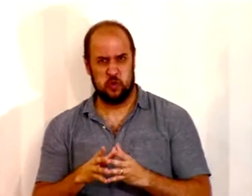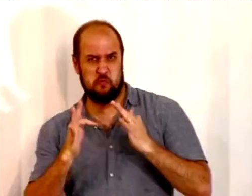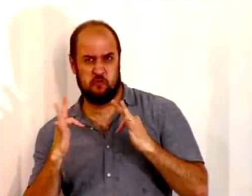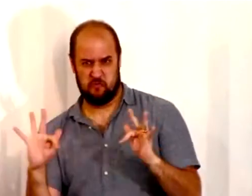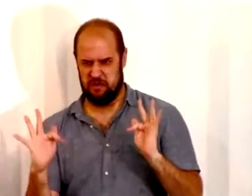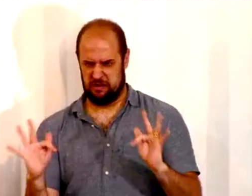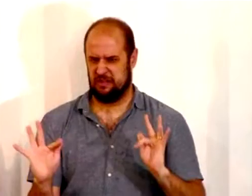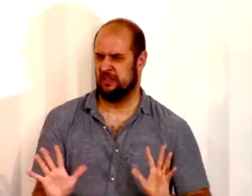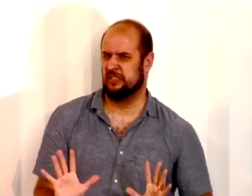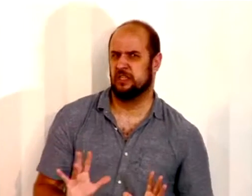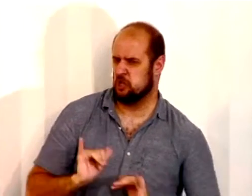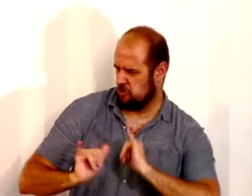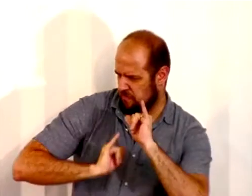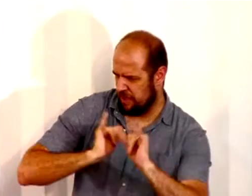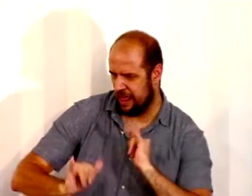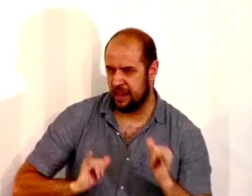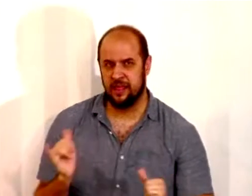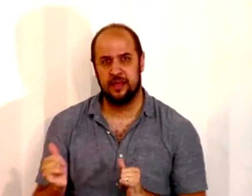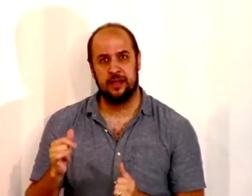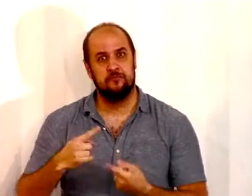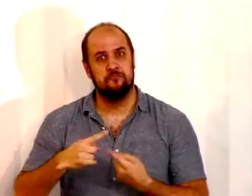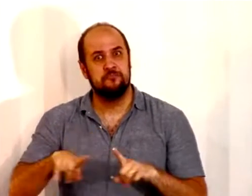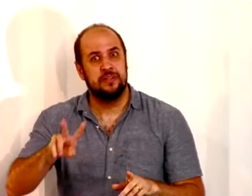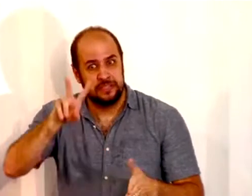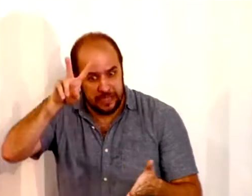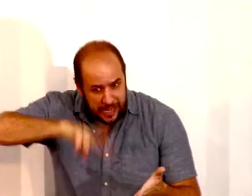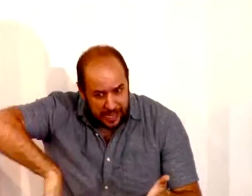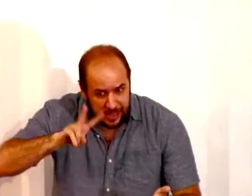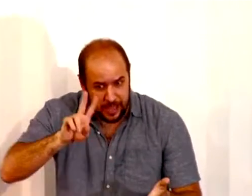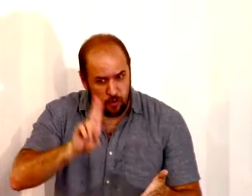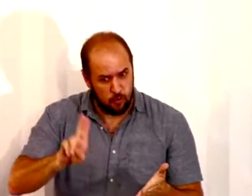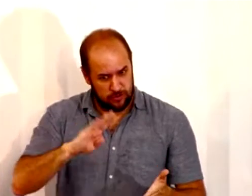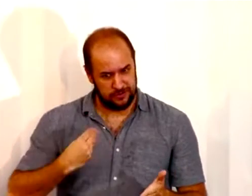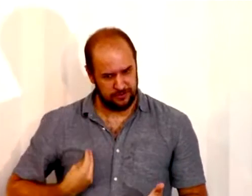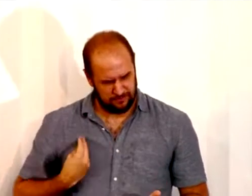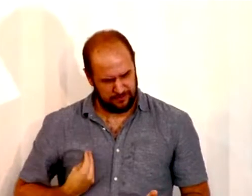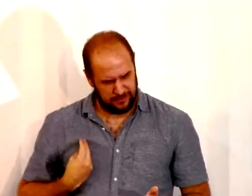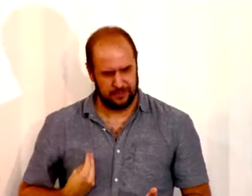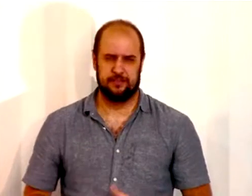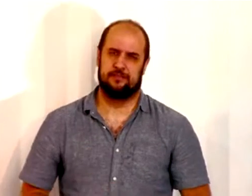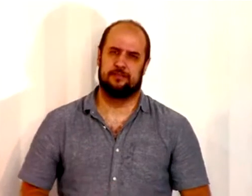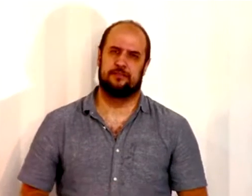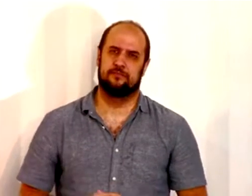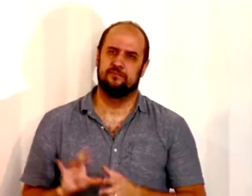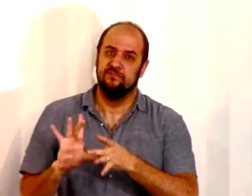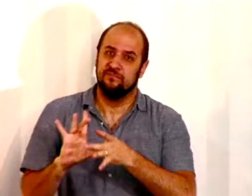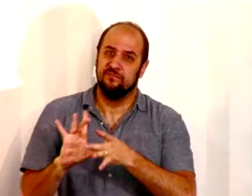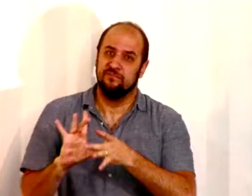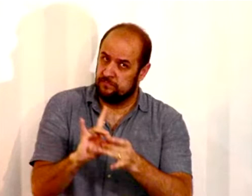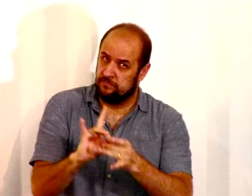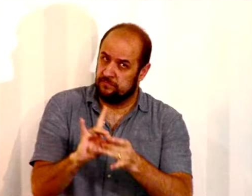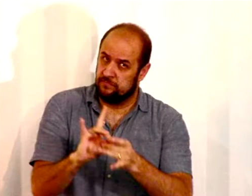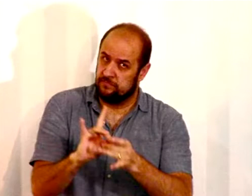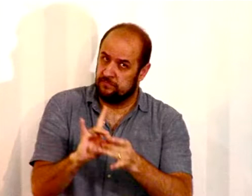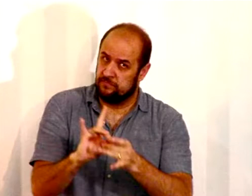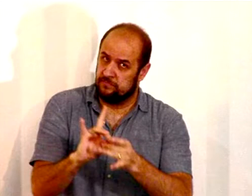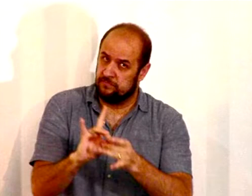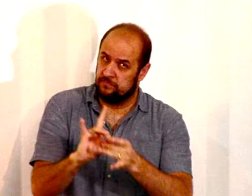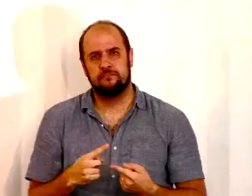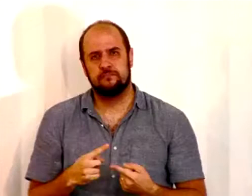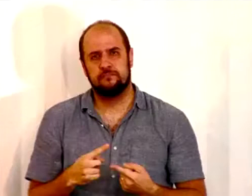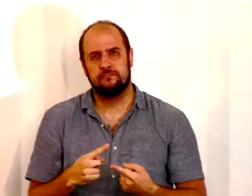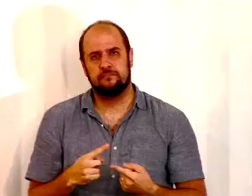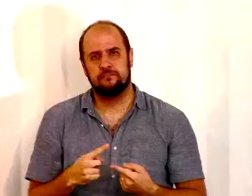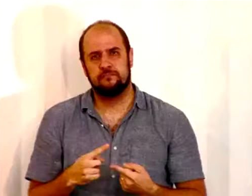o povo. Nós gostamos muito de ler aqueles versos até para evangelizar um amigo. Não está errado. Mas o contexto ali, precisamos entender,